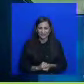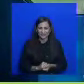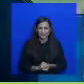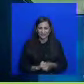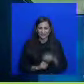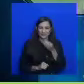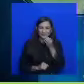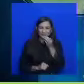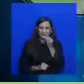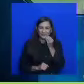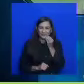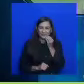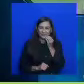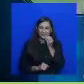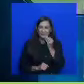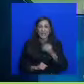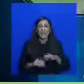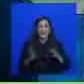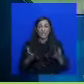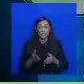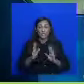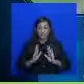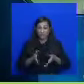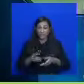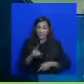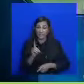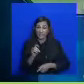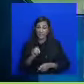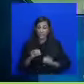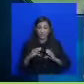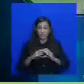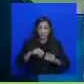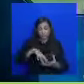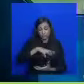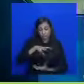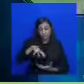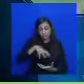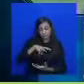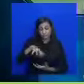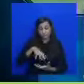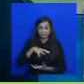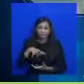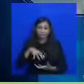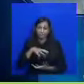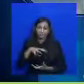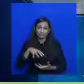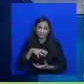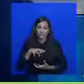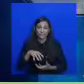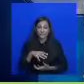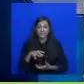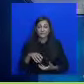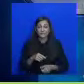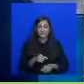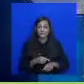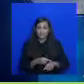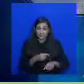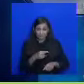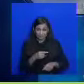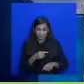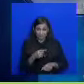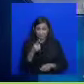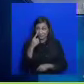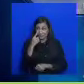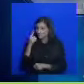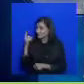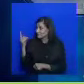Agora sim, já temos as 10 bolas numeradas de 0 a 9 dentro do nosso globo, girando, sendo embaralhadas. E vamos conhecer dentro de instantes a